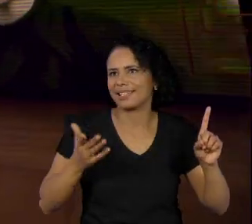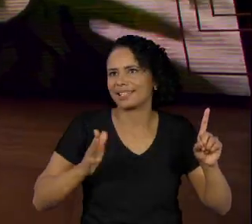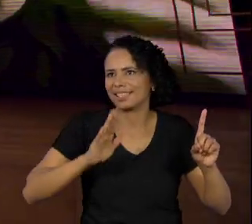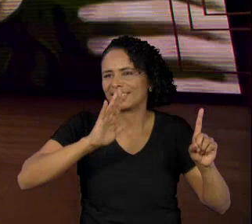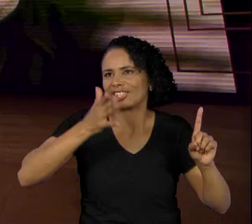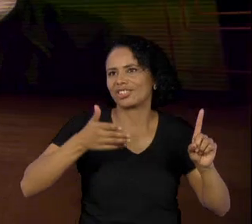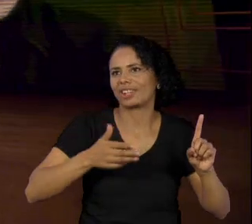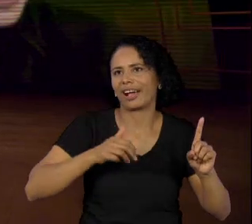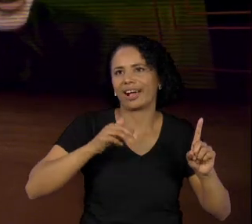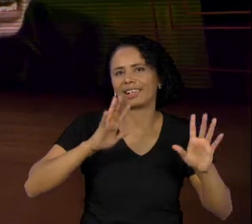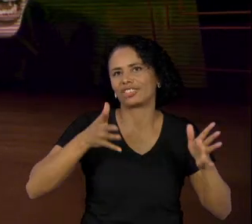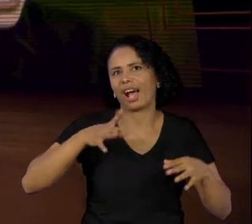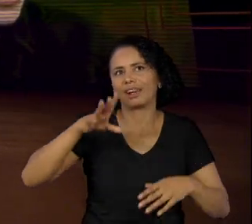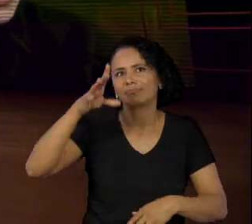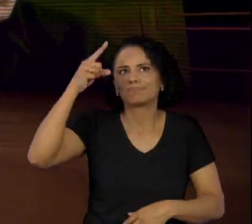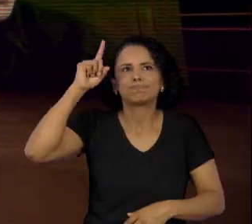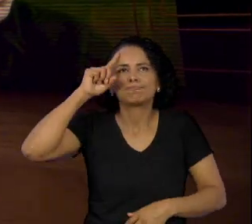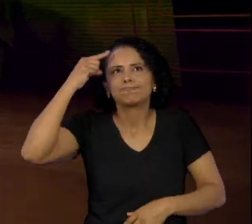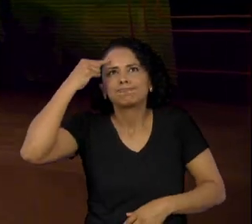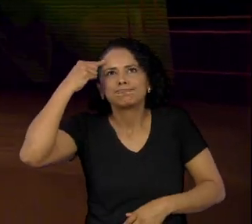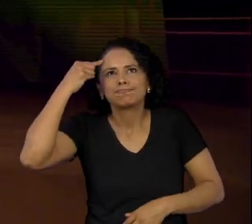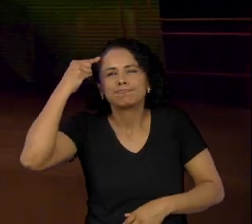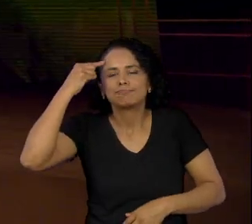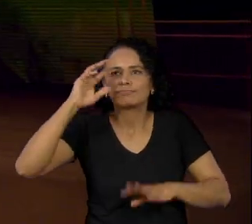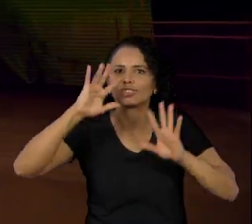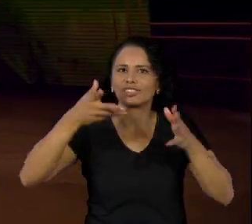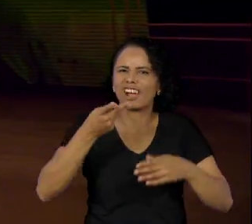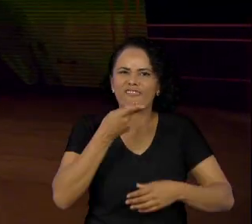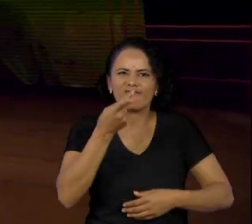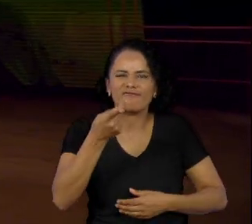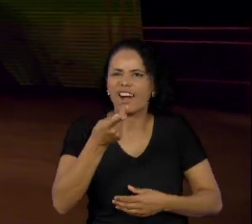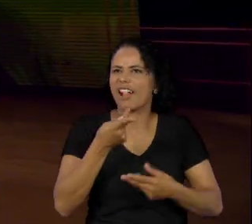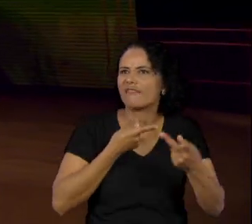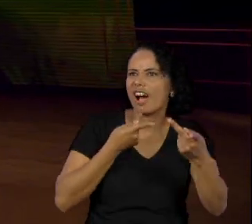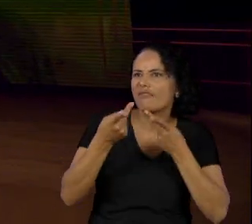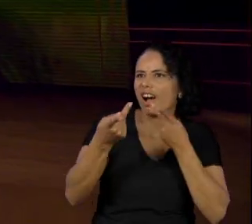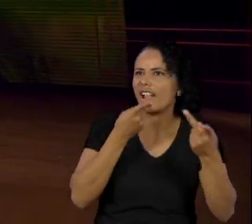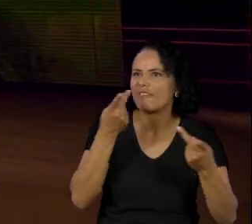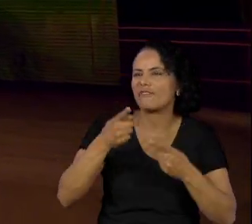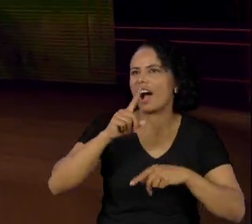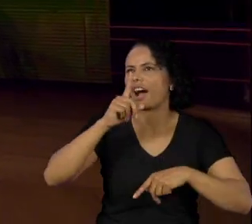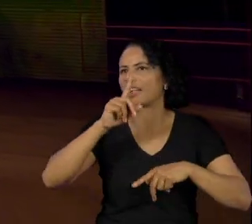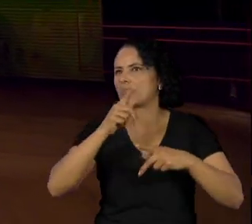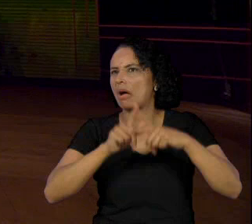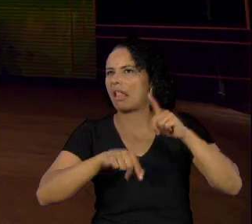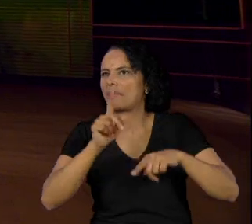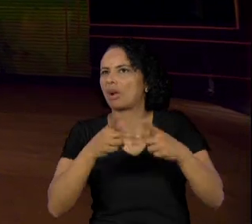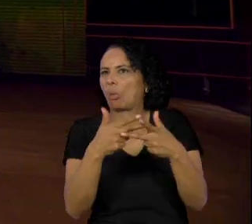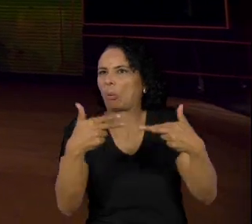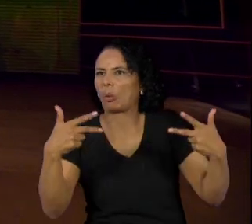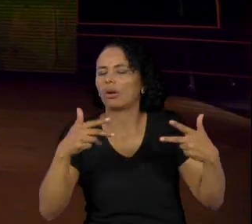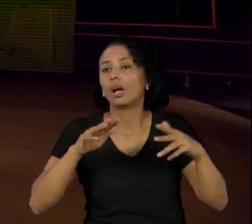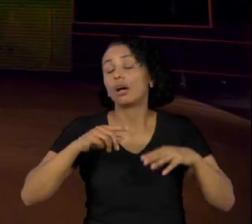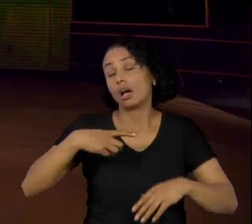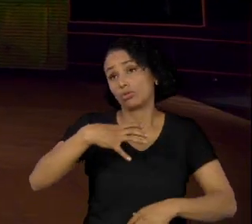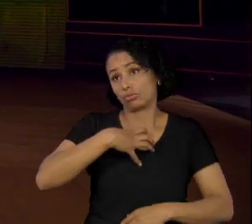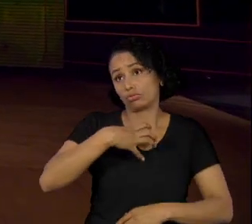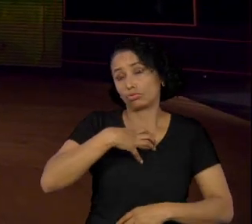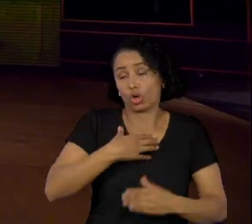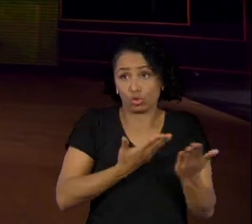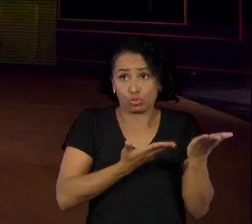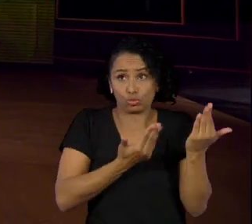é intuitiva, mas nesse lugar, assim, eu lembro que esses personagens que eu fiz muito jovem e eram personagens